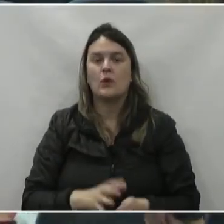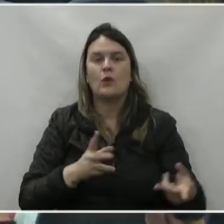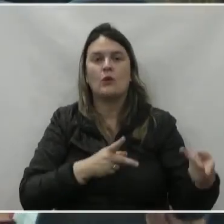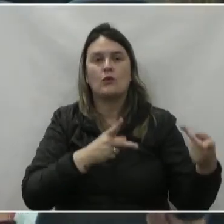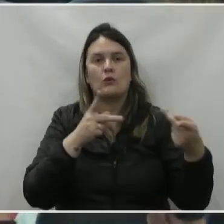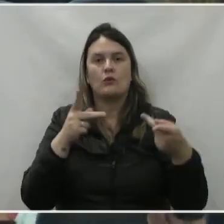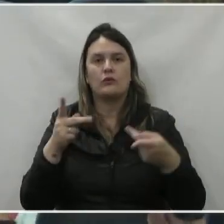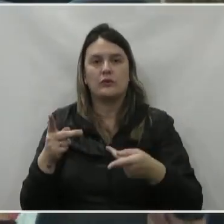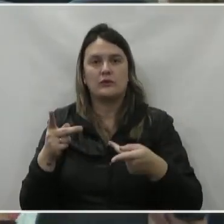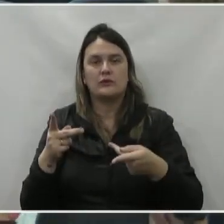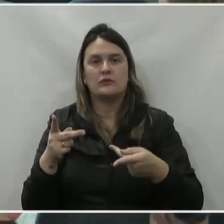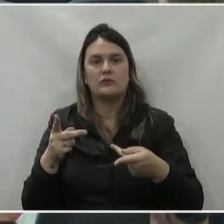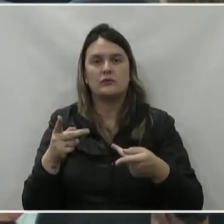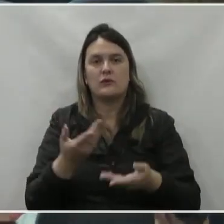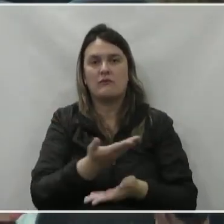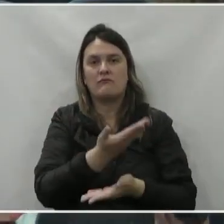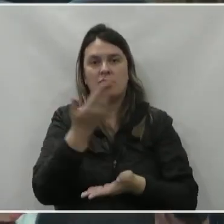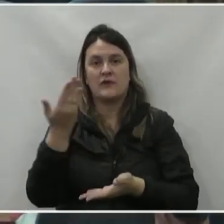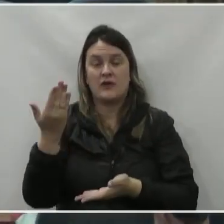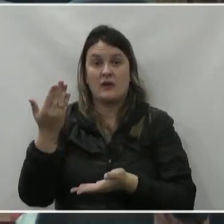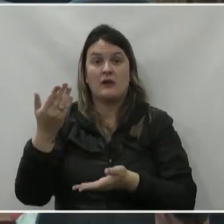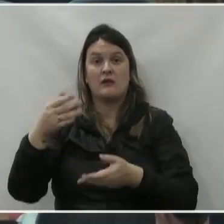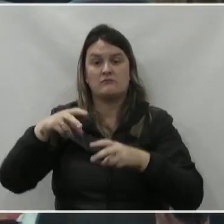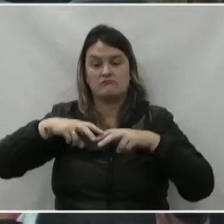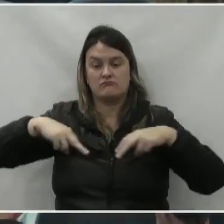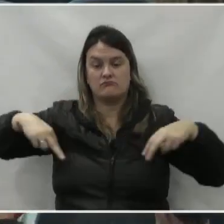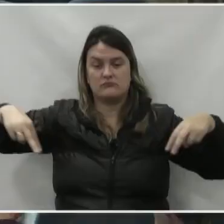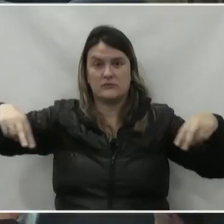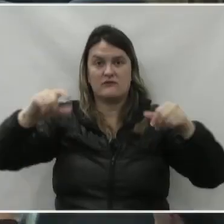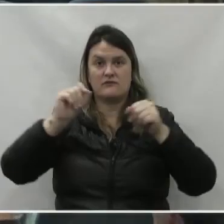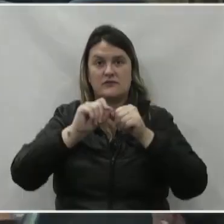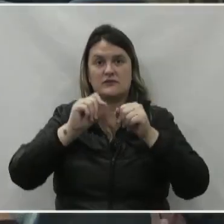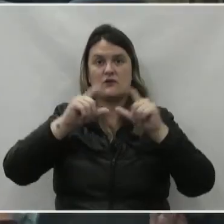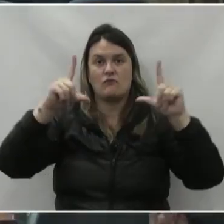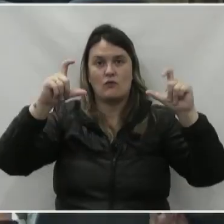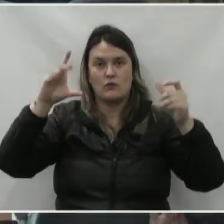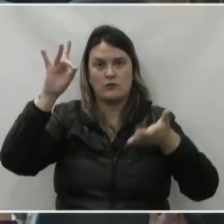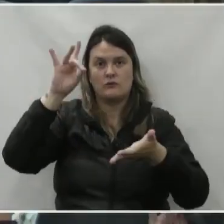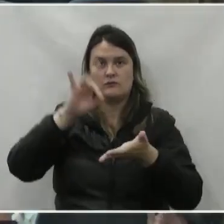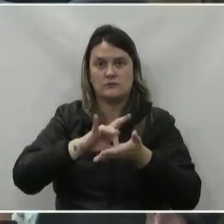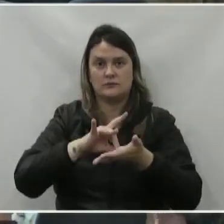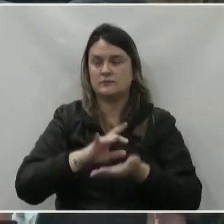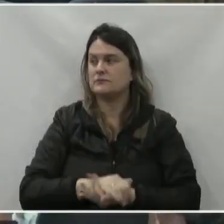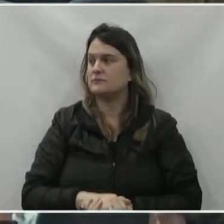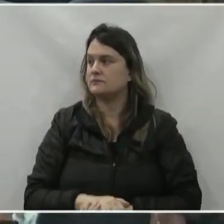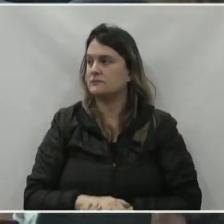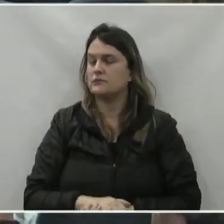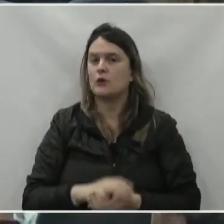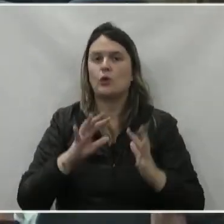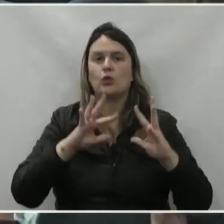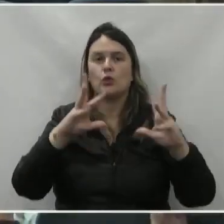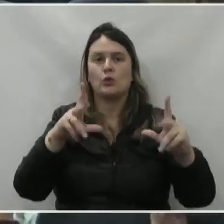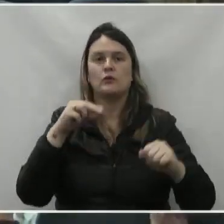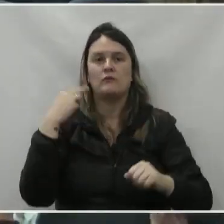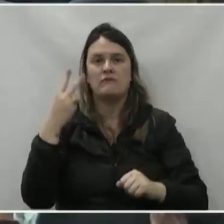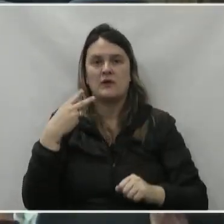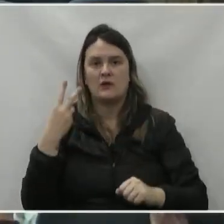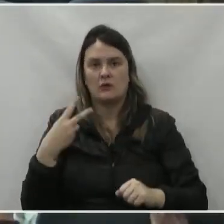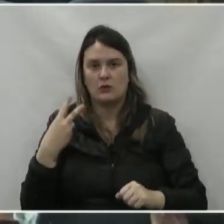Convido para virem ao centro do plenário para fazermos a foto oficial. Todos os